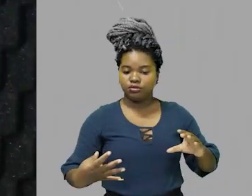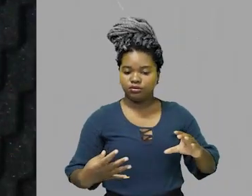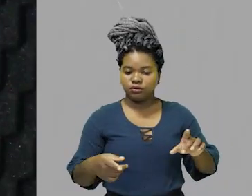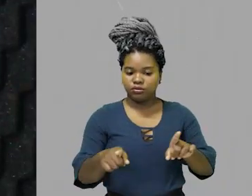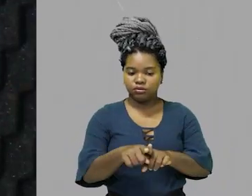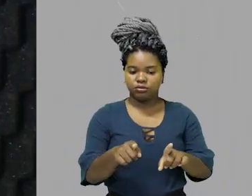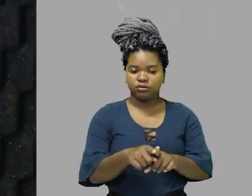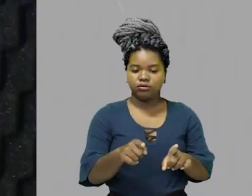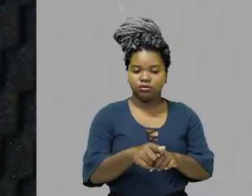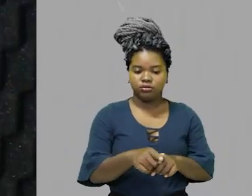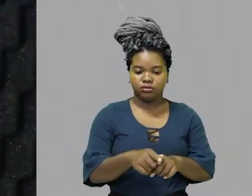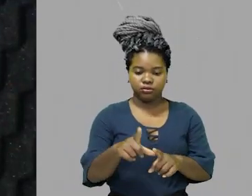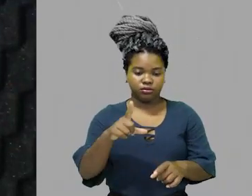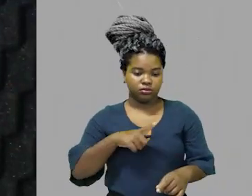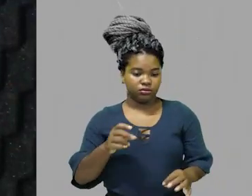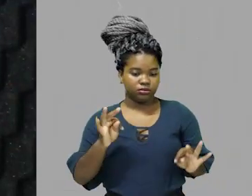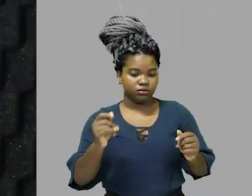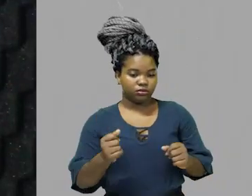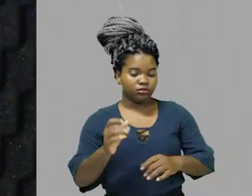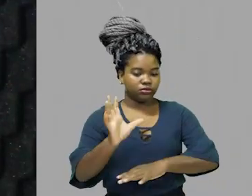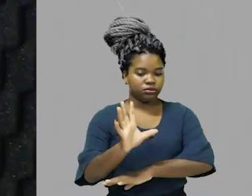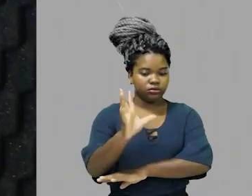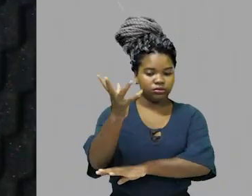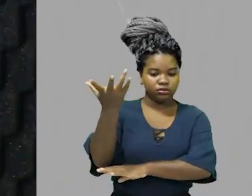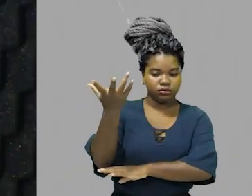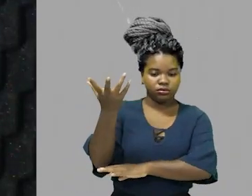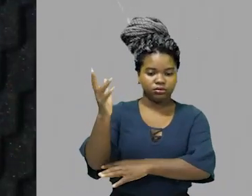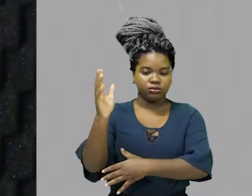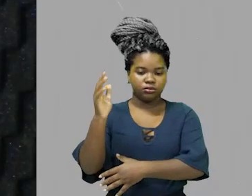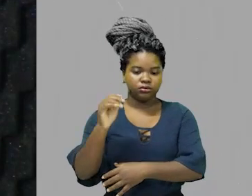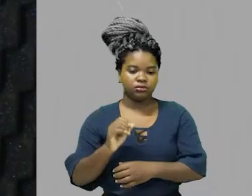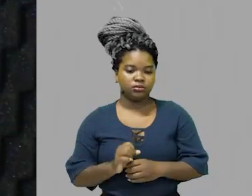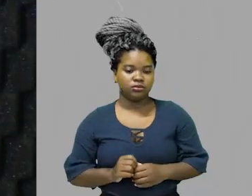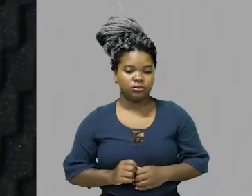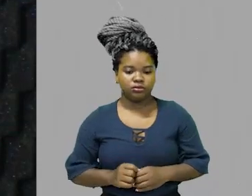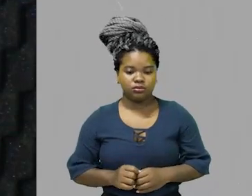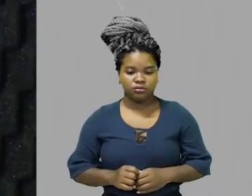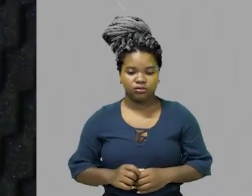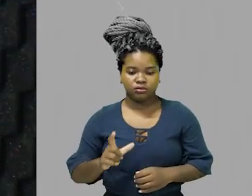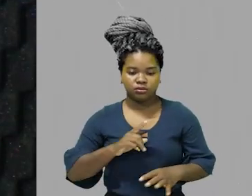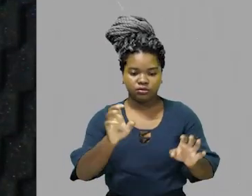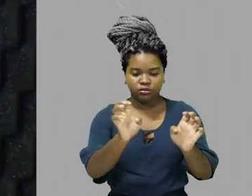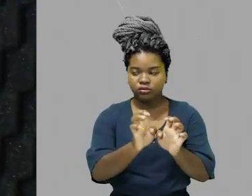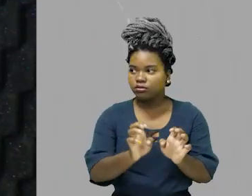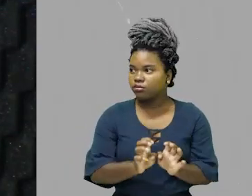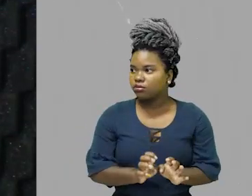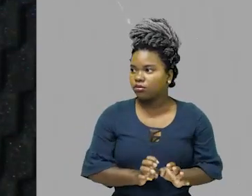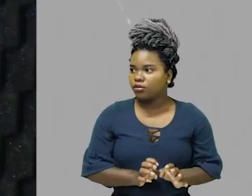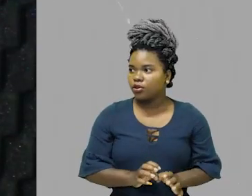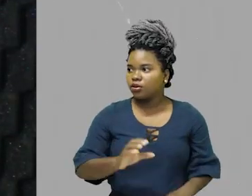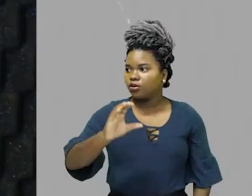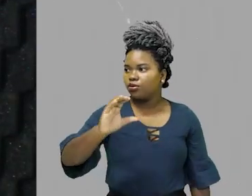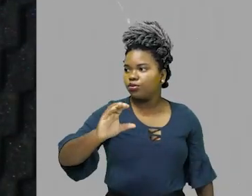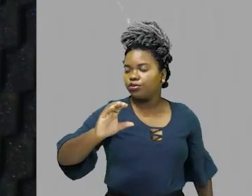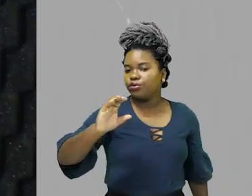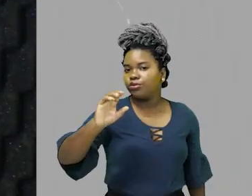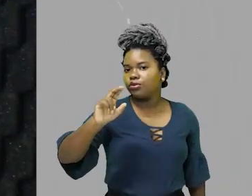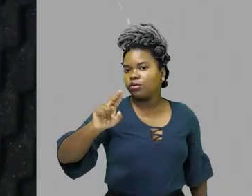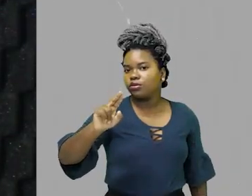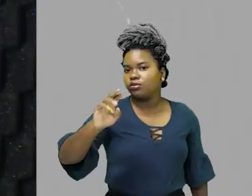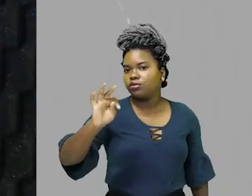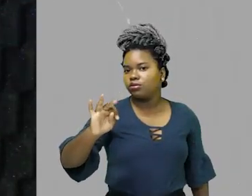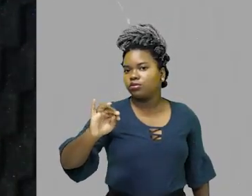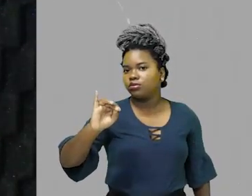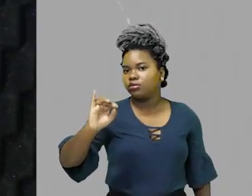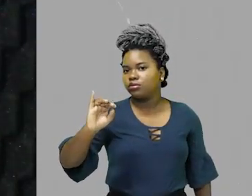também presente em todas as plantas é a presença dessa estrutura aqui, ó, cutícula. A cutícula